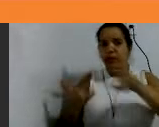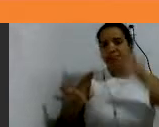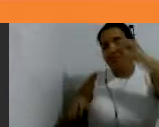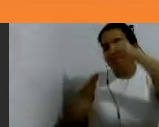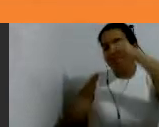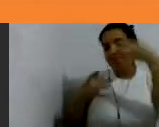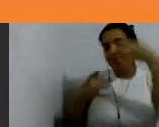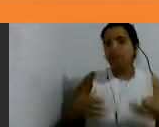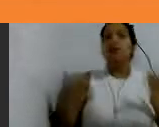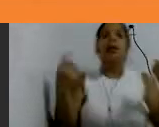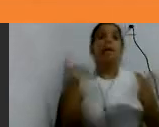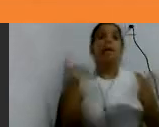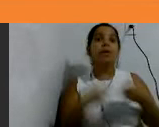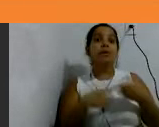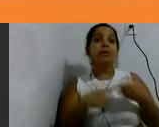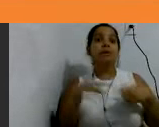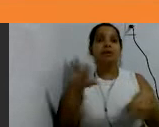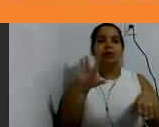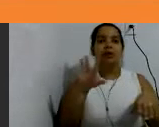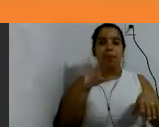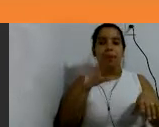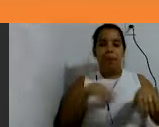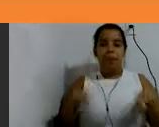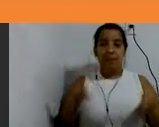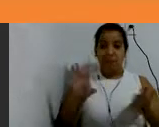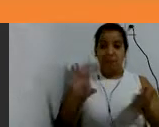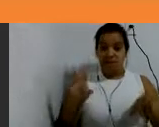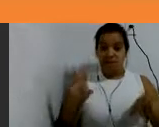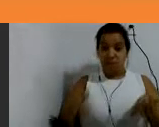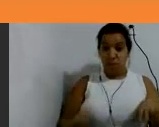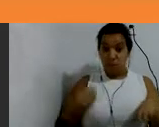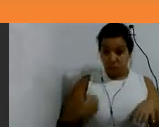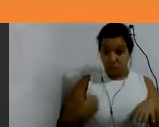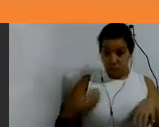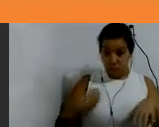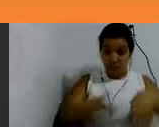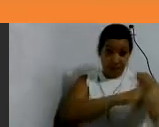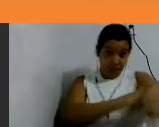quando a gente fala parasitismo cutâneo elevado,